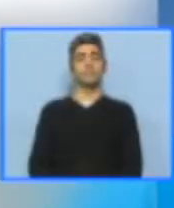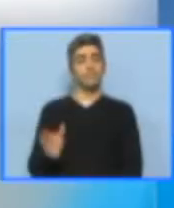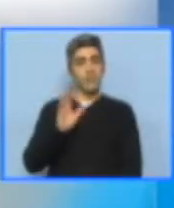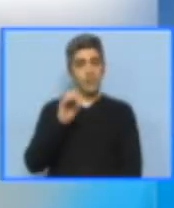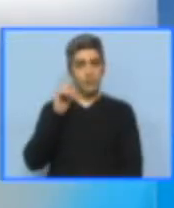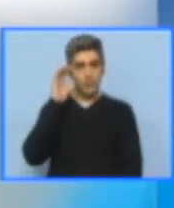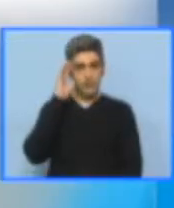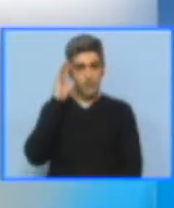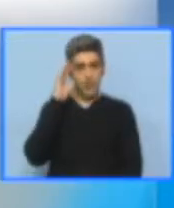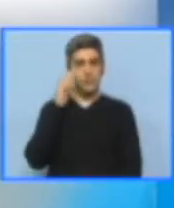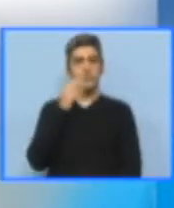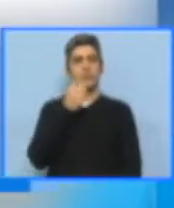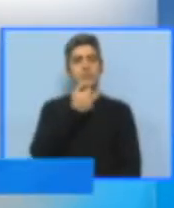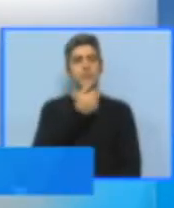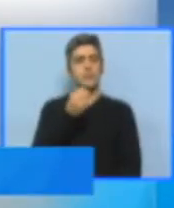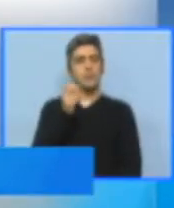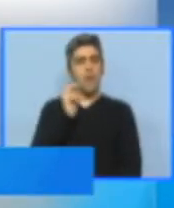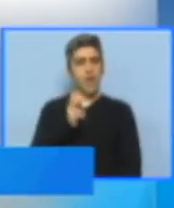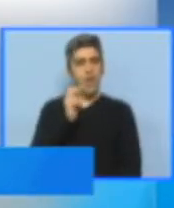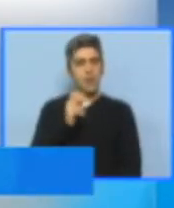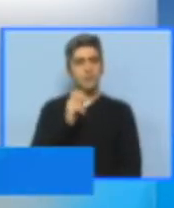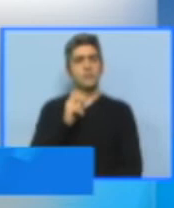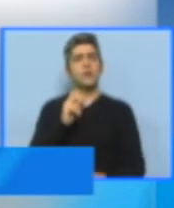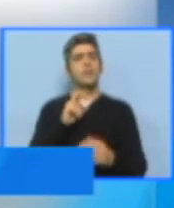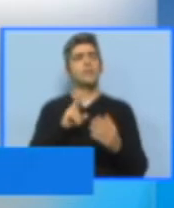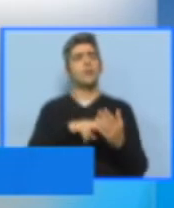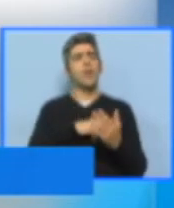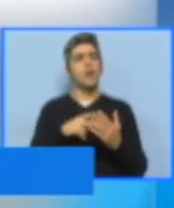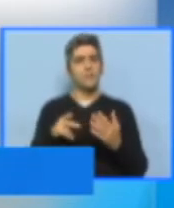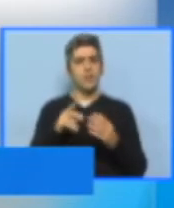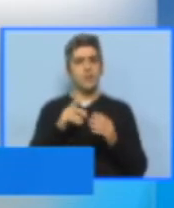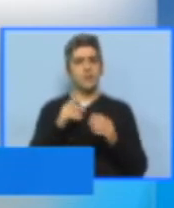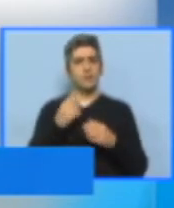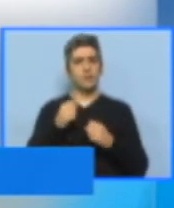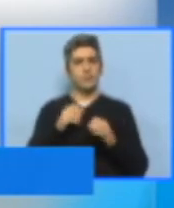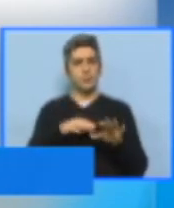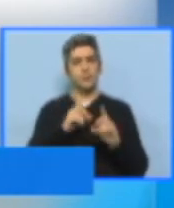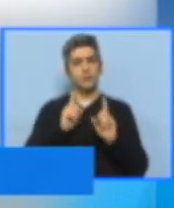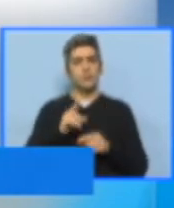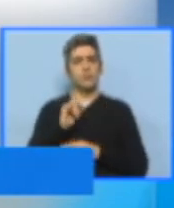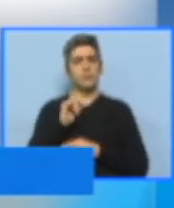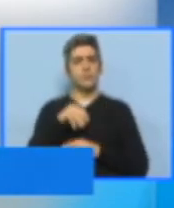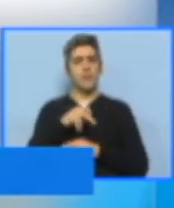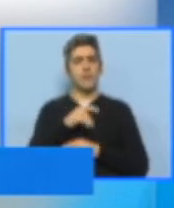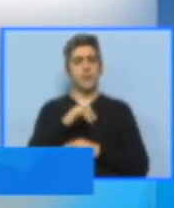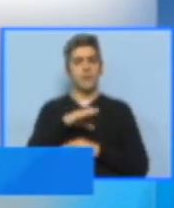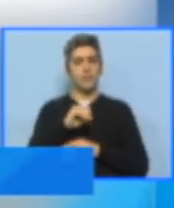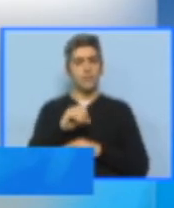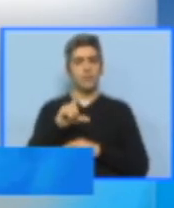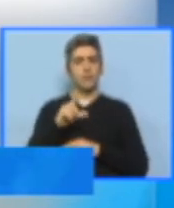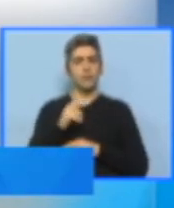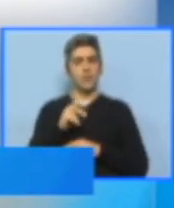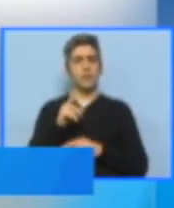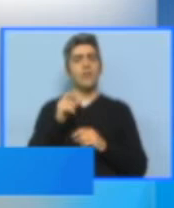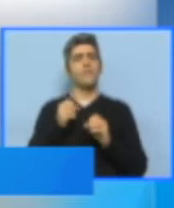Olá, boa tarde. Nos 500 anos da Reforma Protestante, iniciada por Martinho Lutero, a Fundação SPES vai